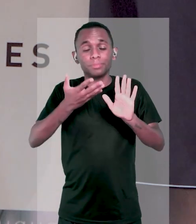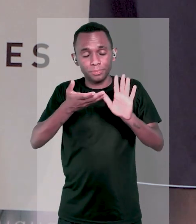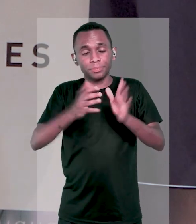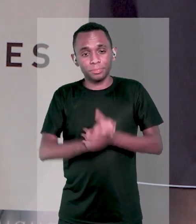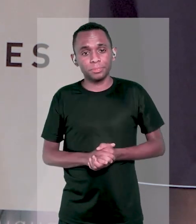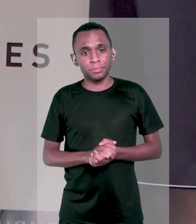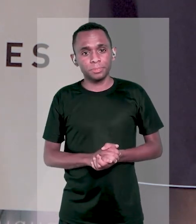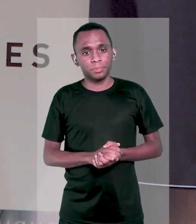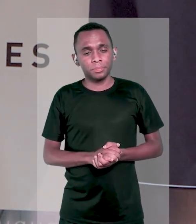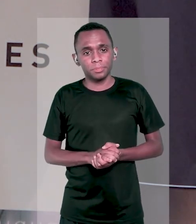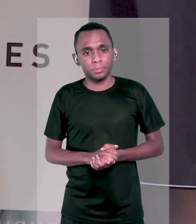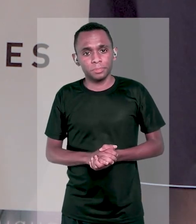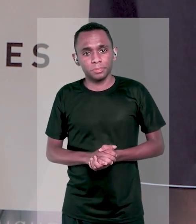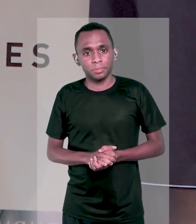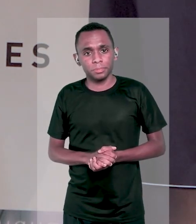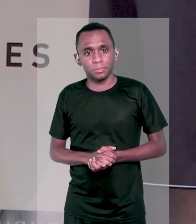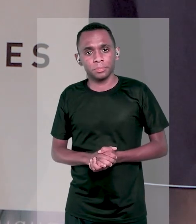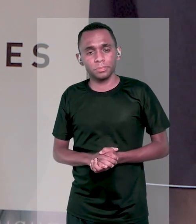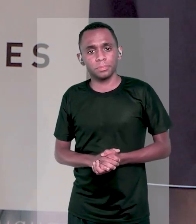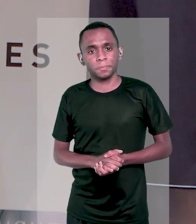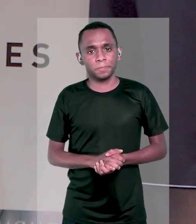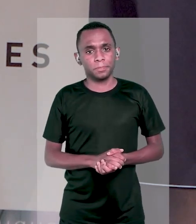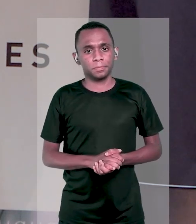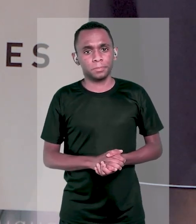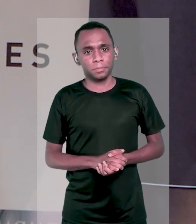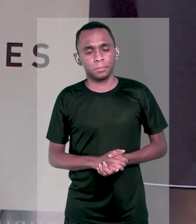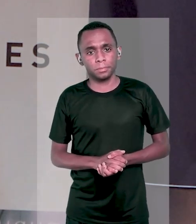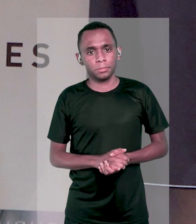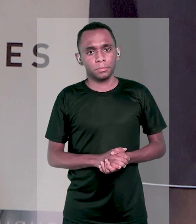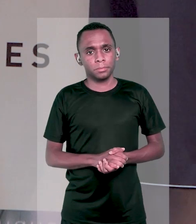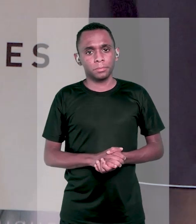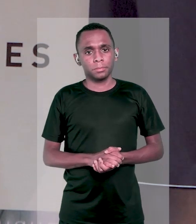chama Fernando Mendes que fez um boletim de ocorrência